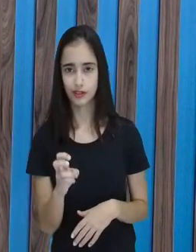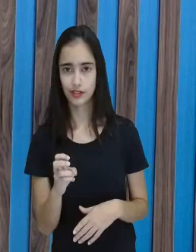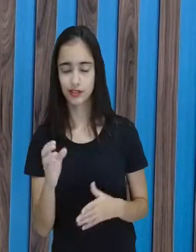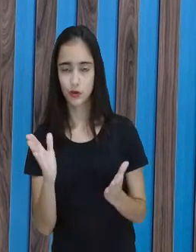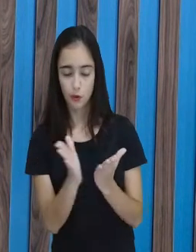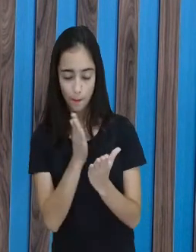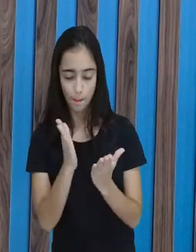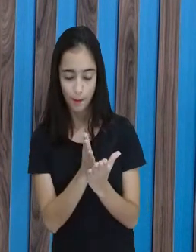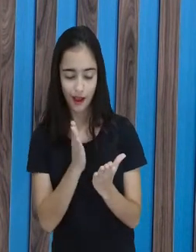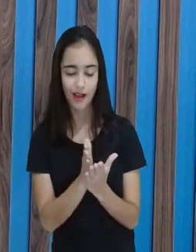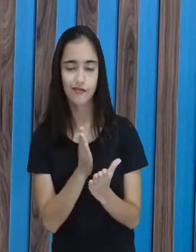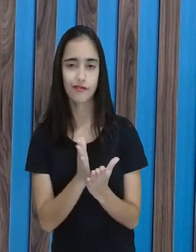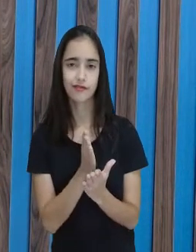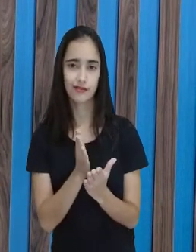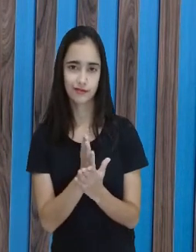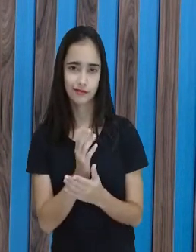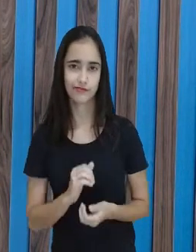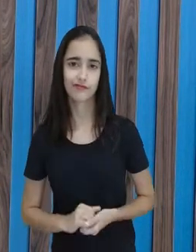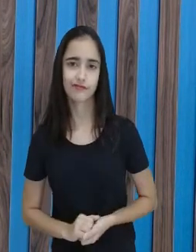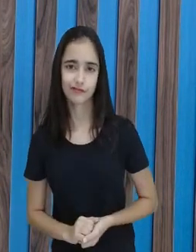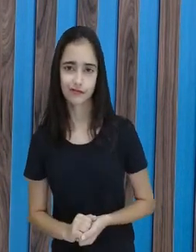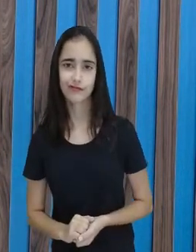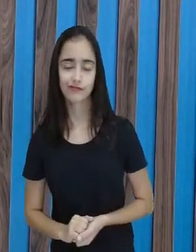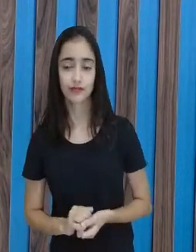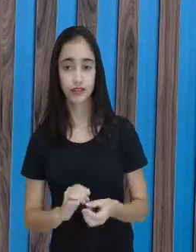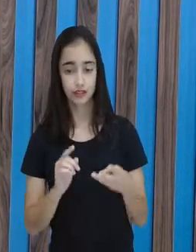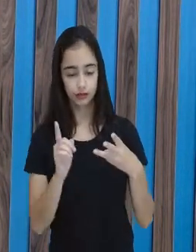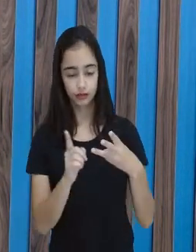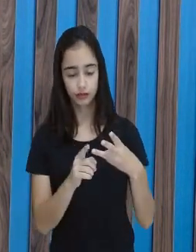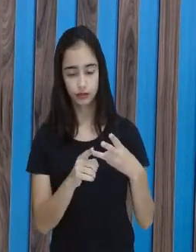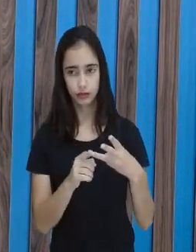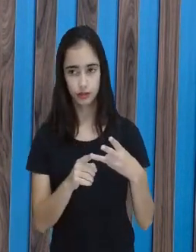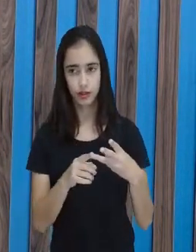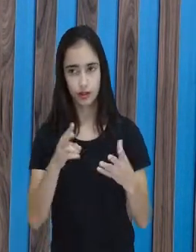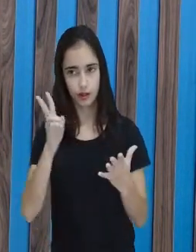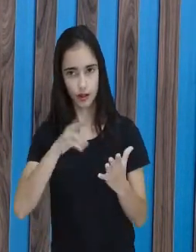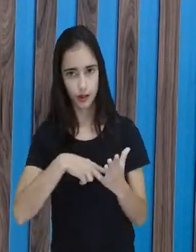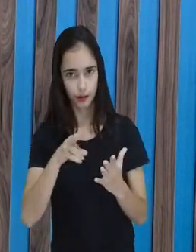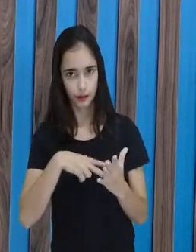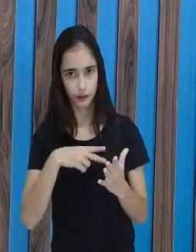195 páginas. E Severino leu